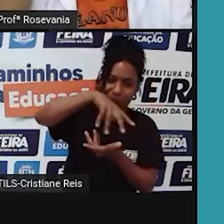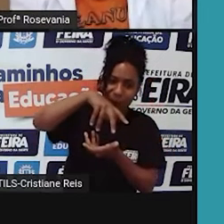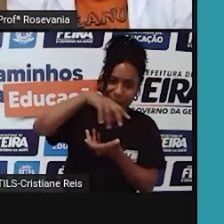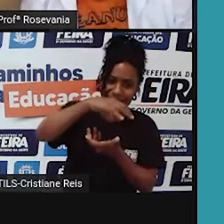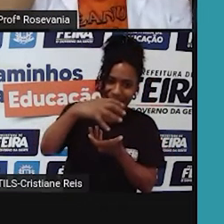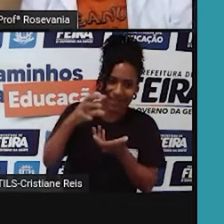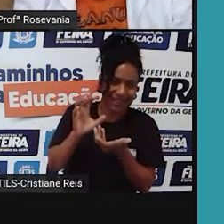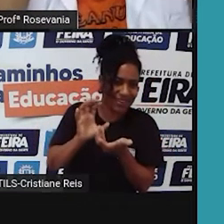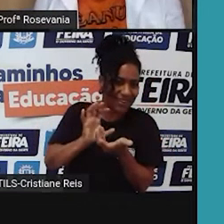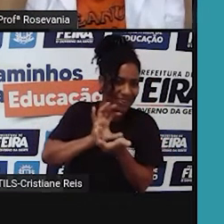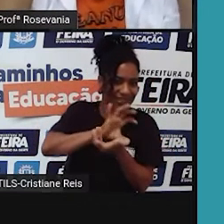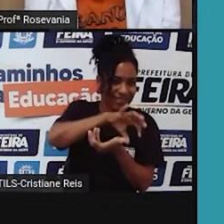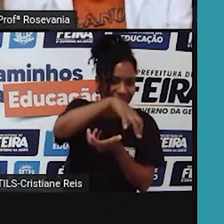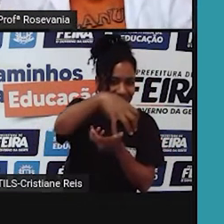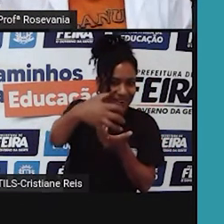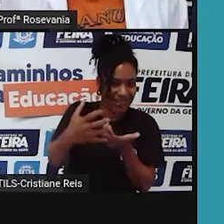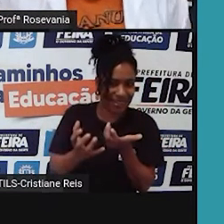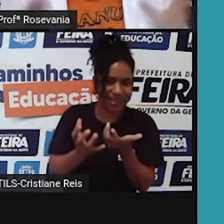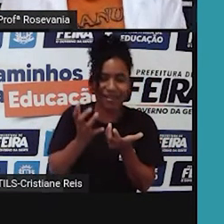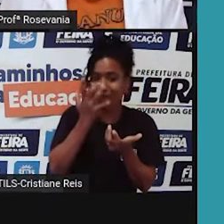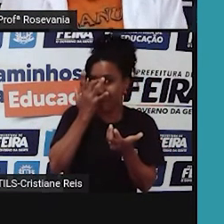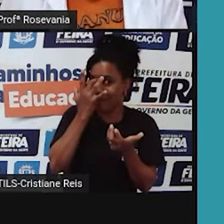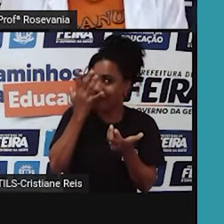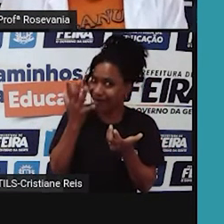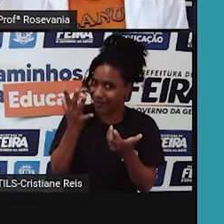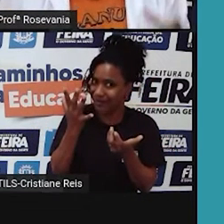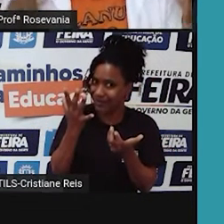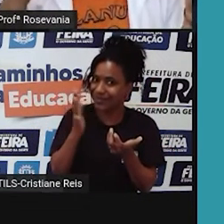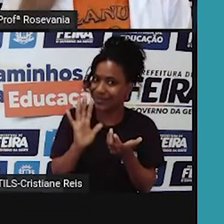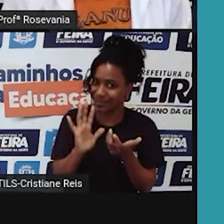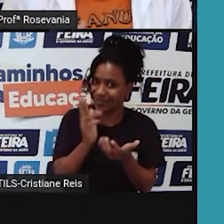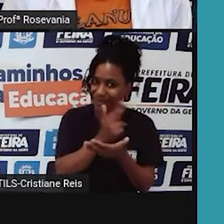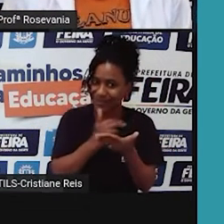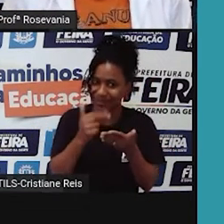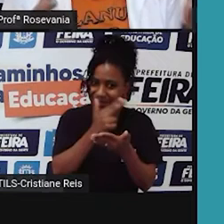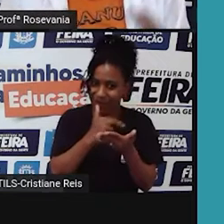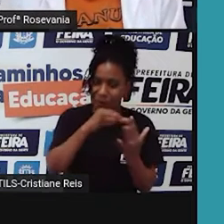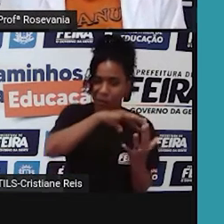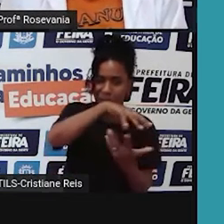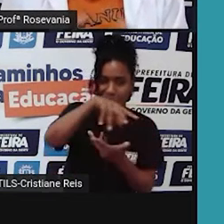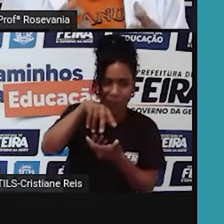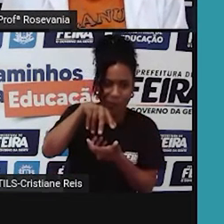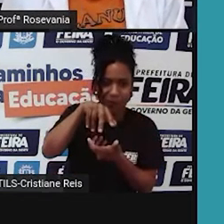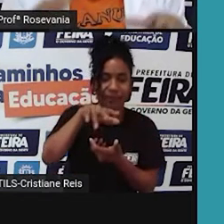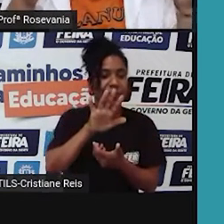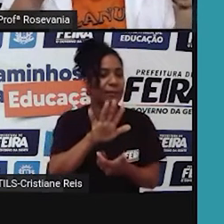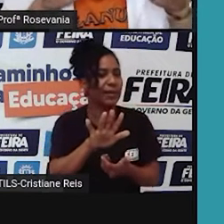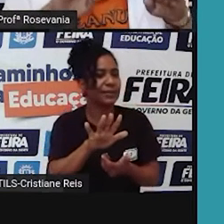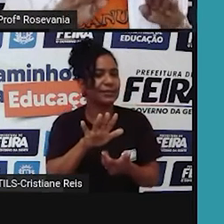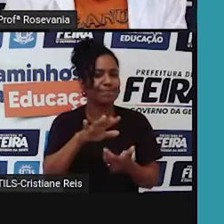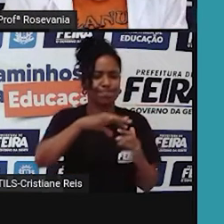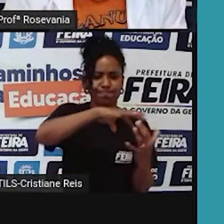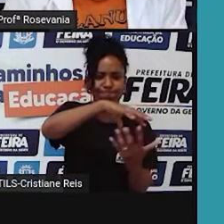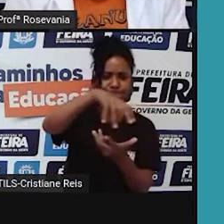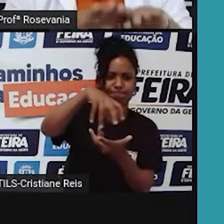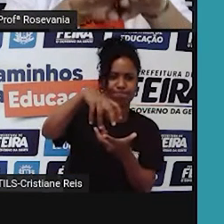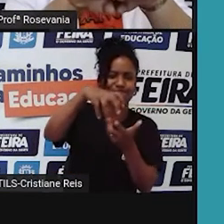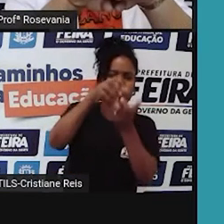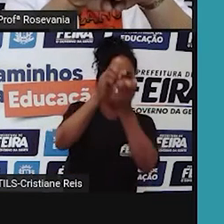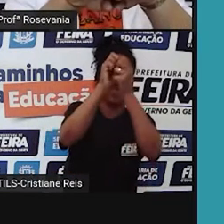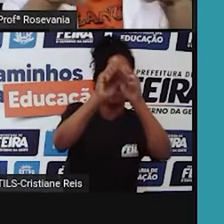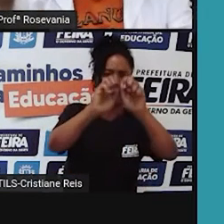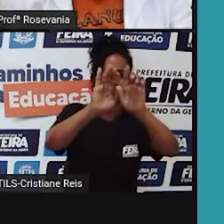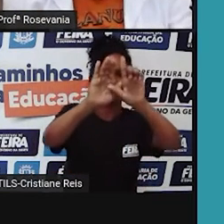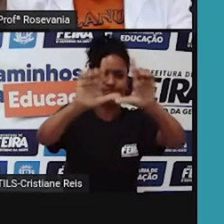tenha toda essa complexidade de desenhar numa superfície redonda. Mas quando você pega algo que é redondo para